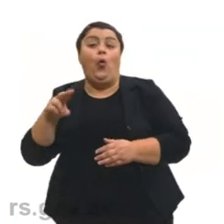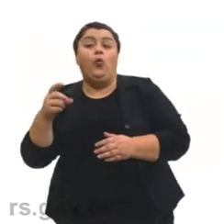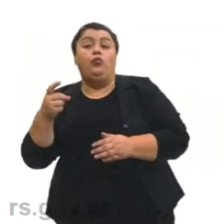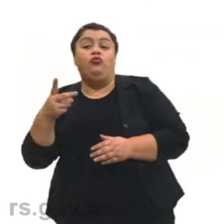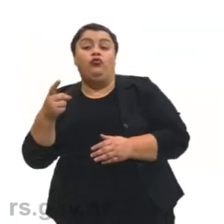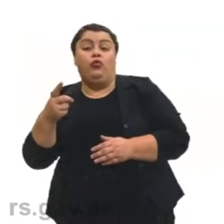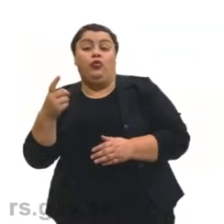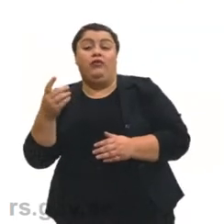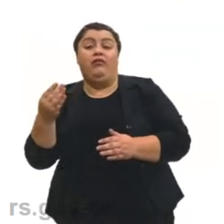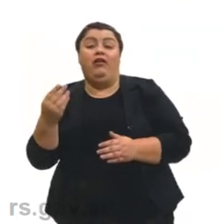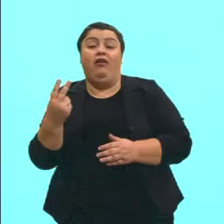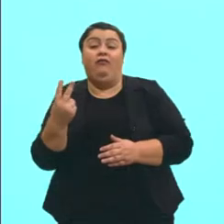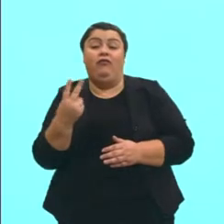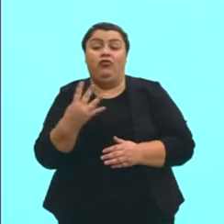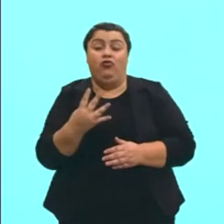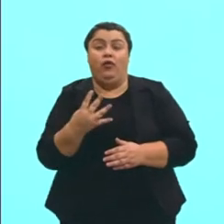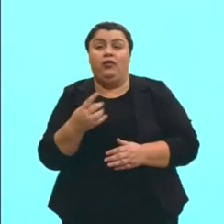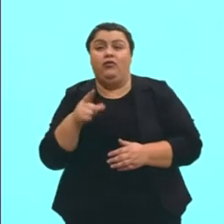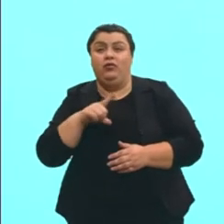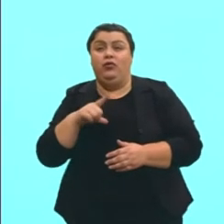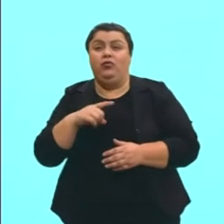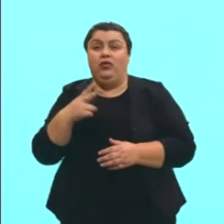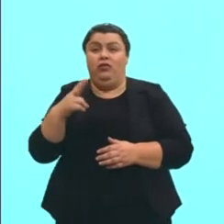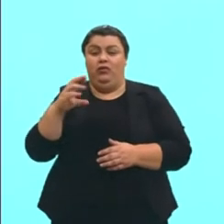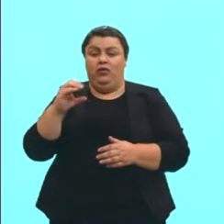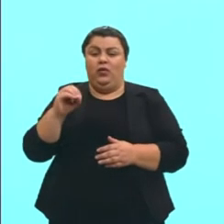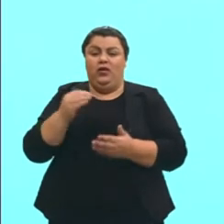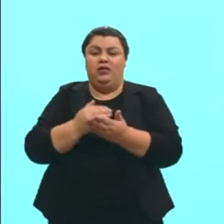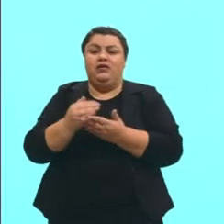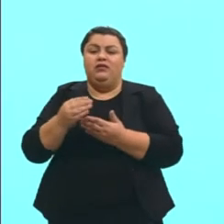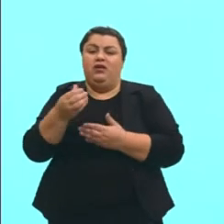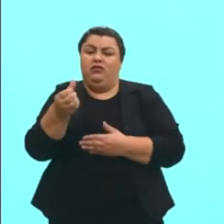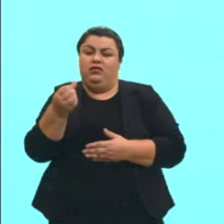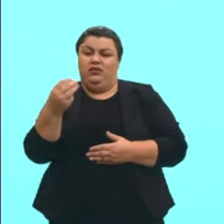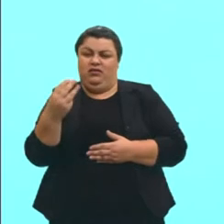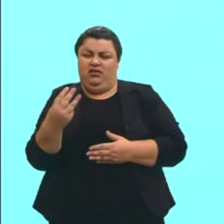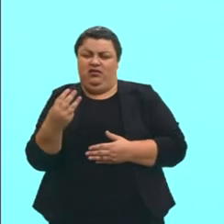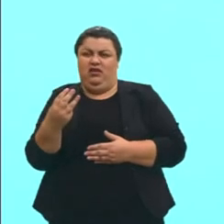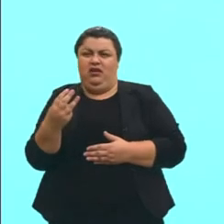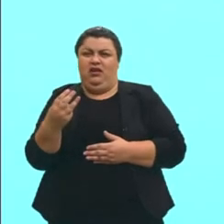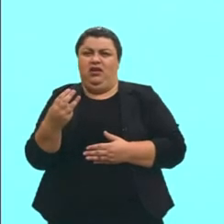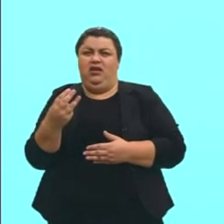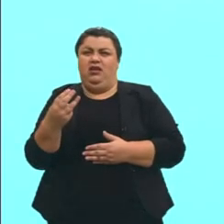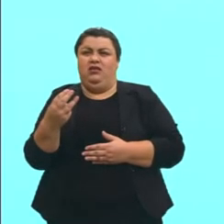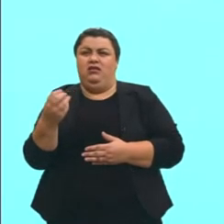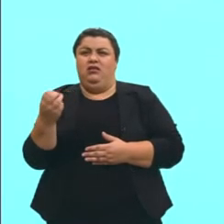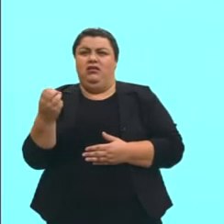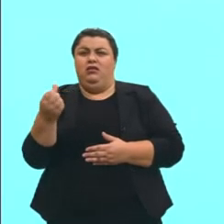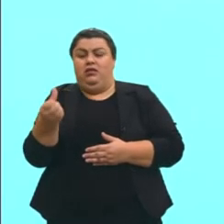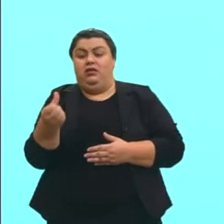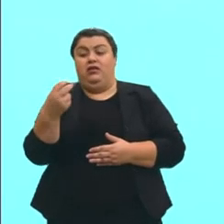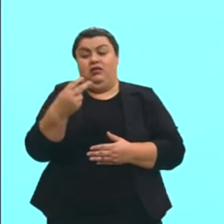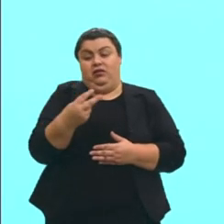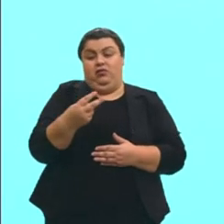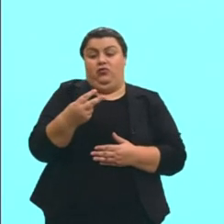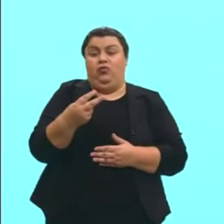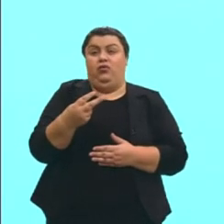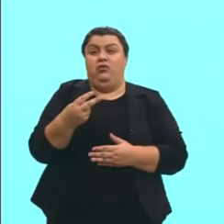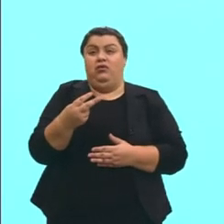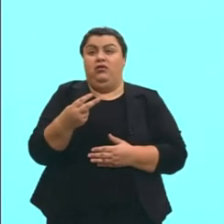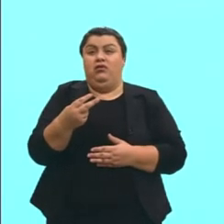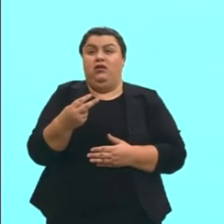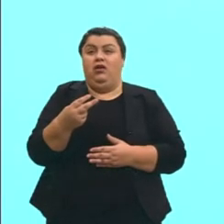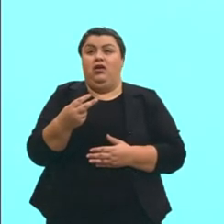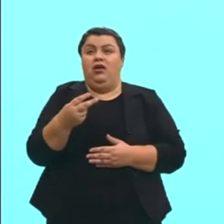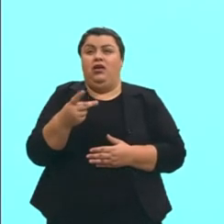se eu tenho 50 e eu comecei com 63 mais ou menos 62 pode ser 62 já que tá falando de 12 né